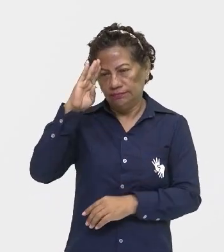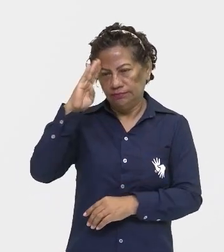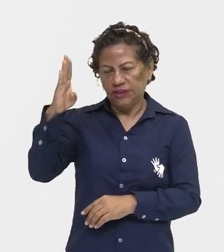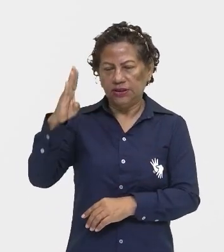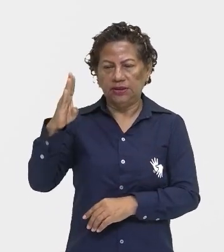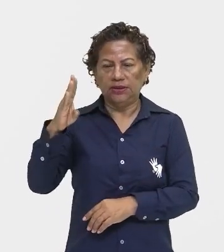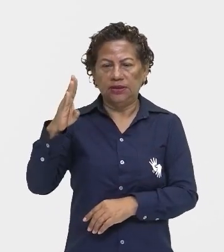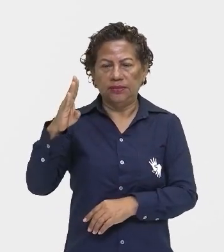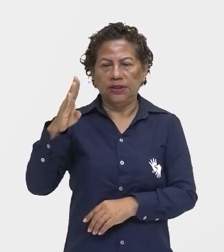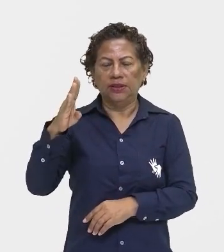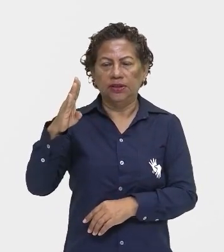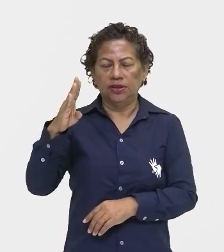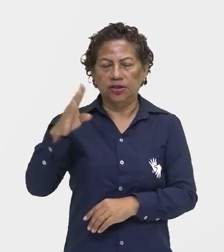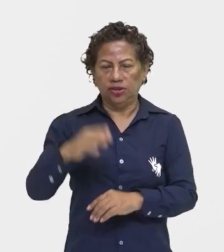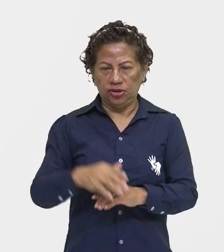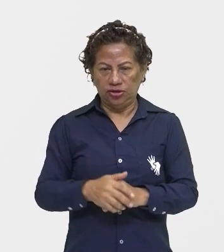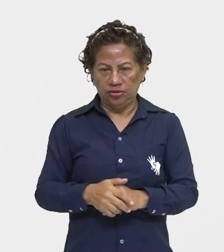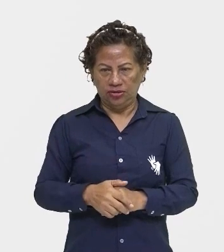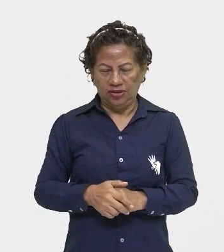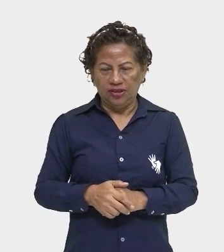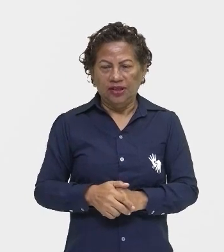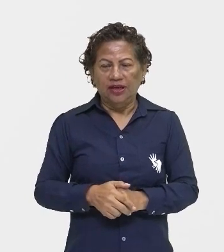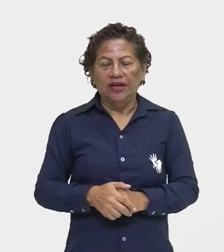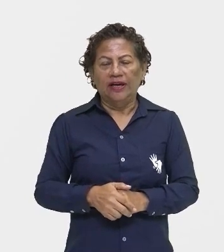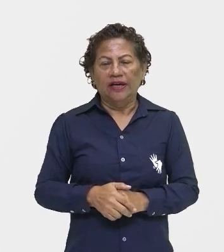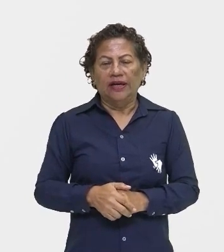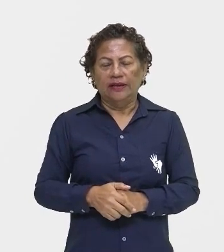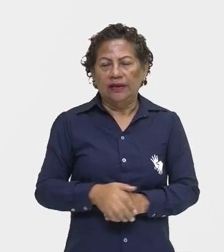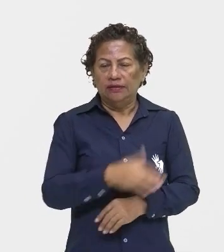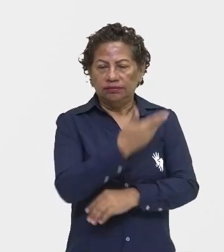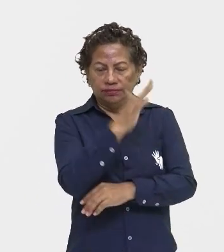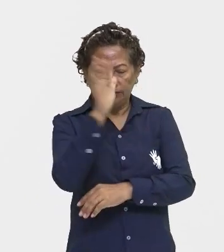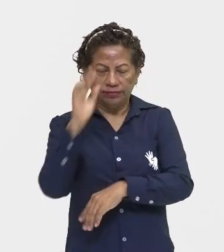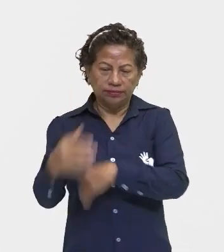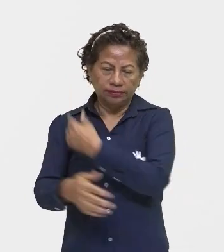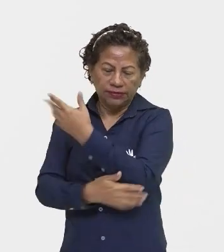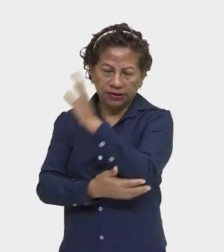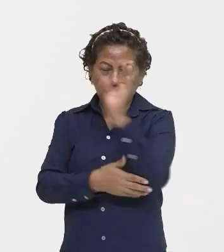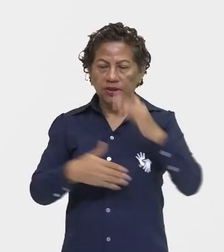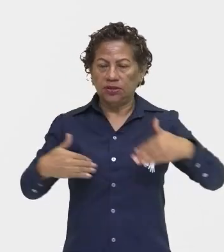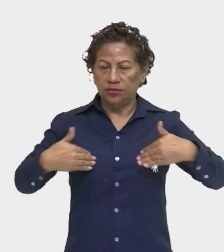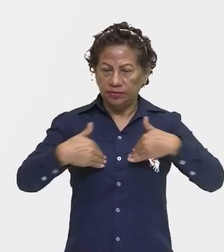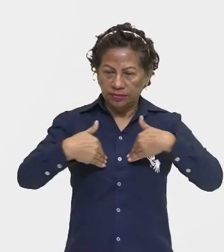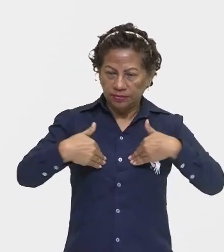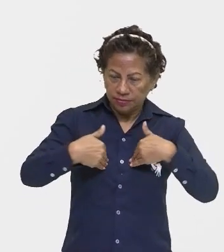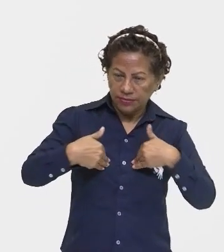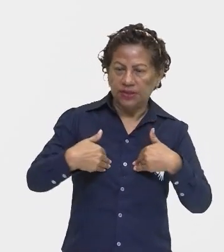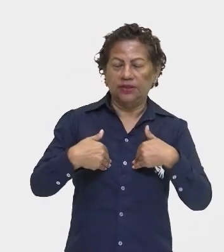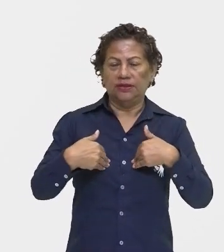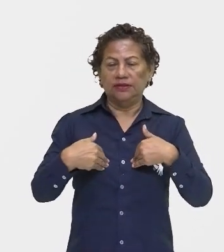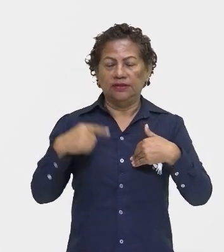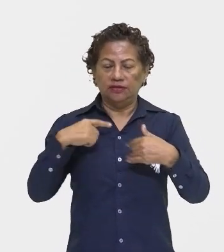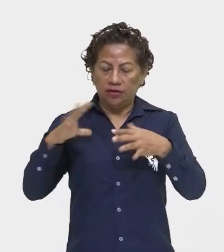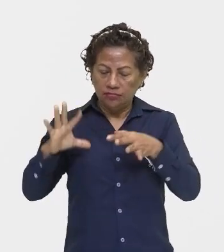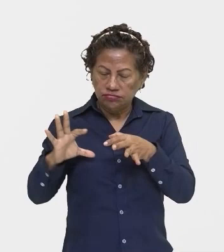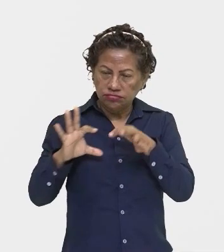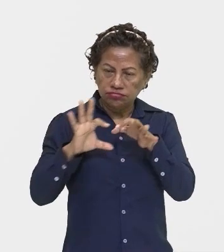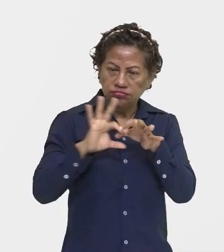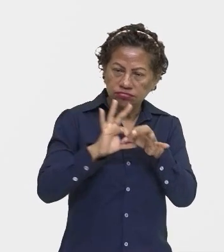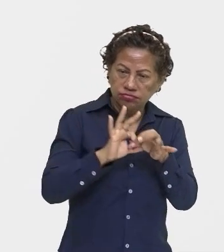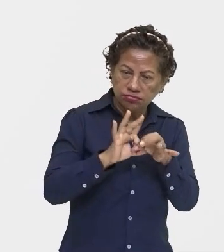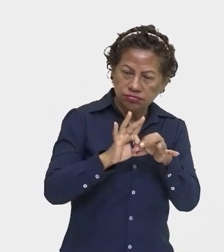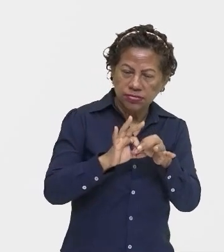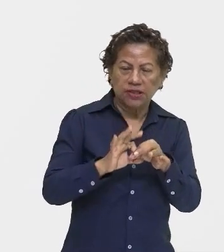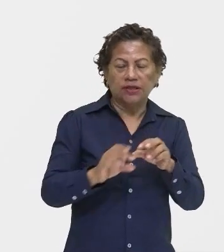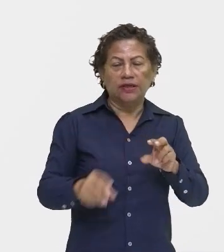pela inspiração na fauna e flora brasileiras, pois as danças indígenas são as principais conexões entre